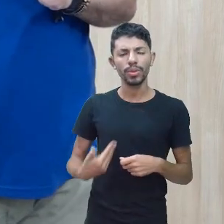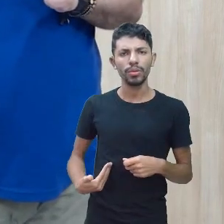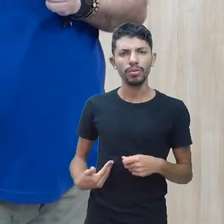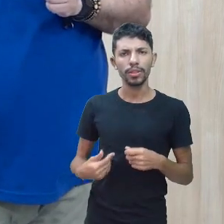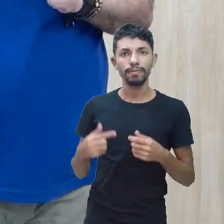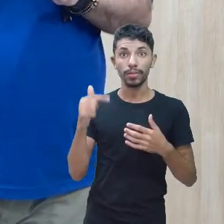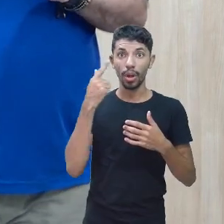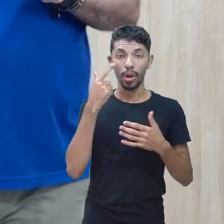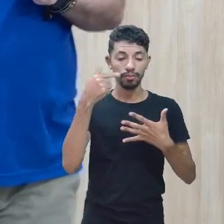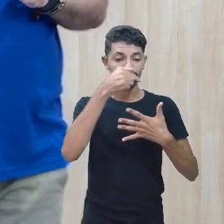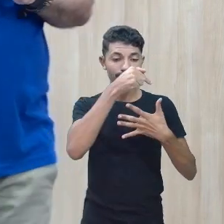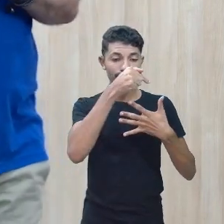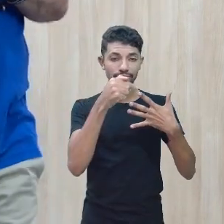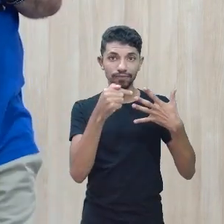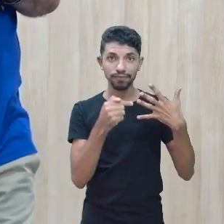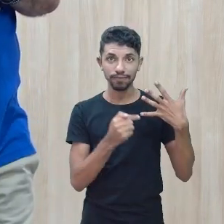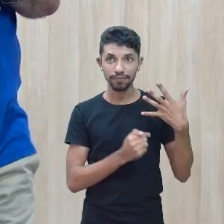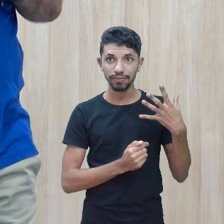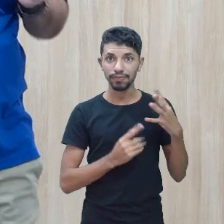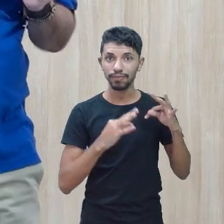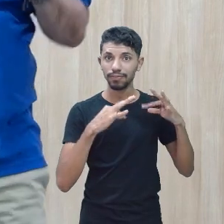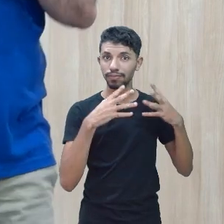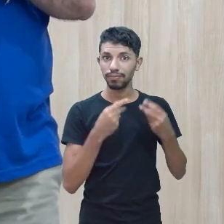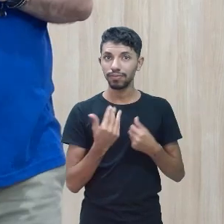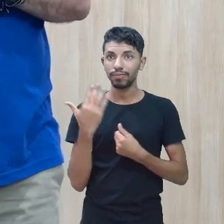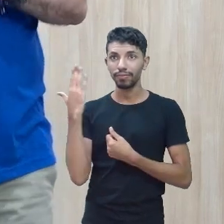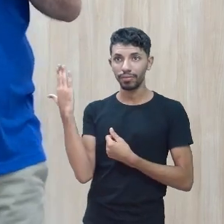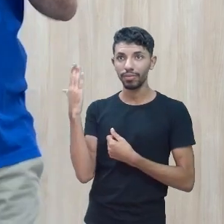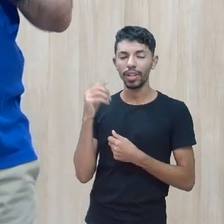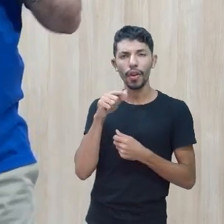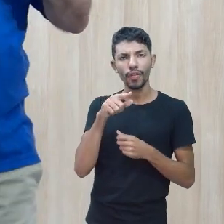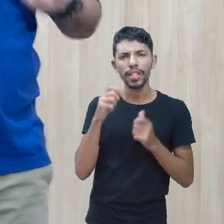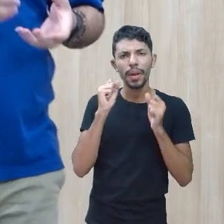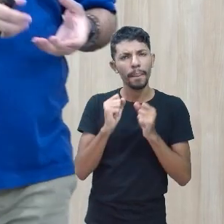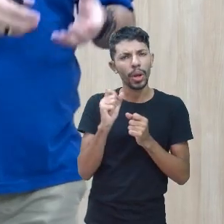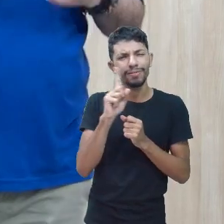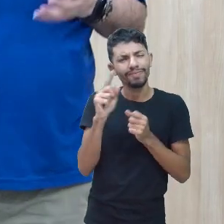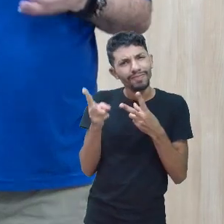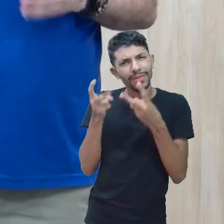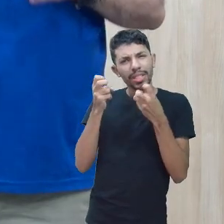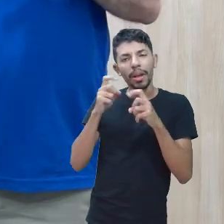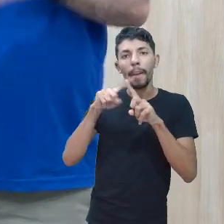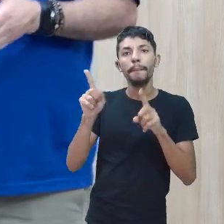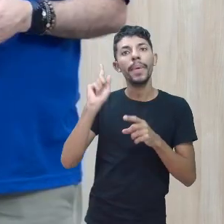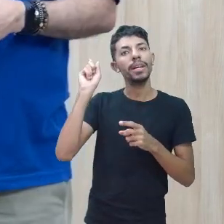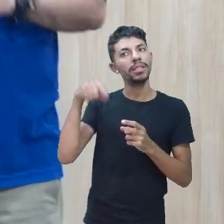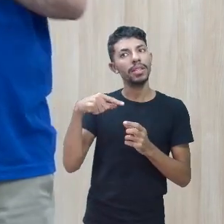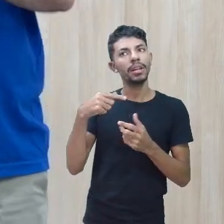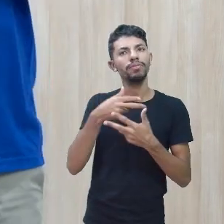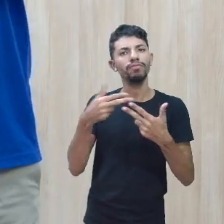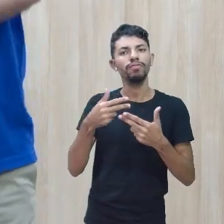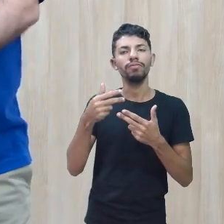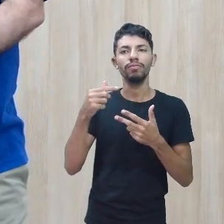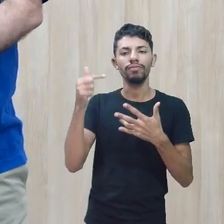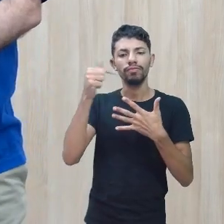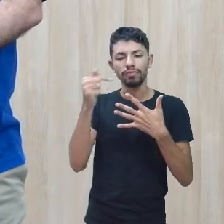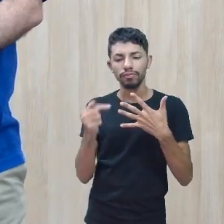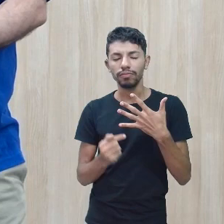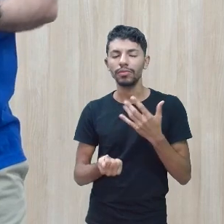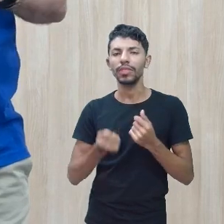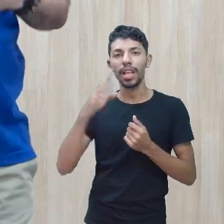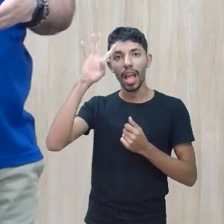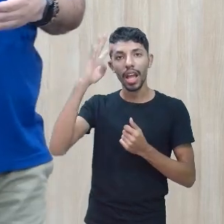essas questões você pode até não perceber, mas essas questões são questões que se resolvem no campo da